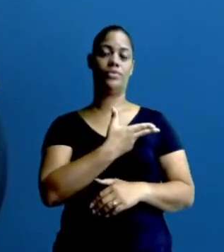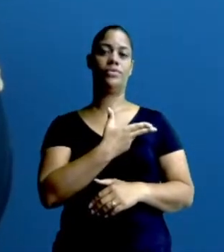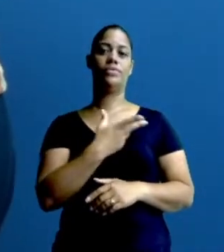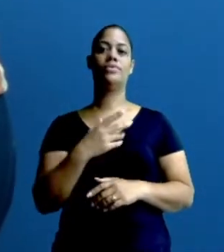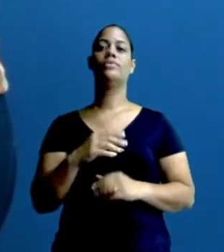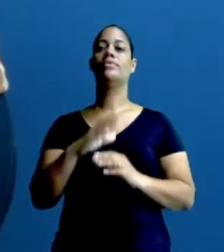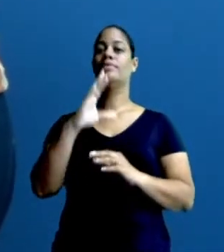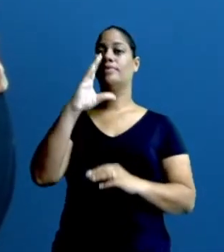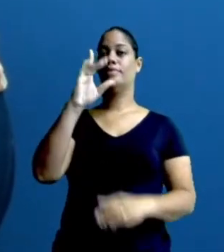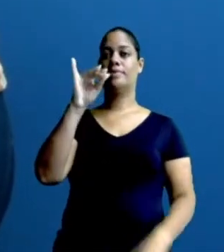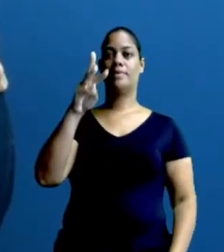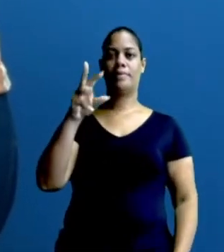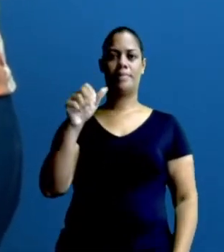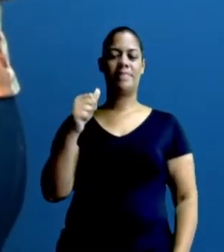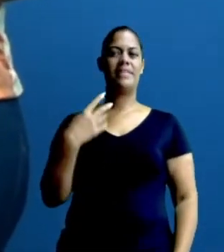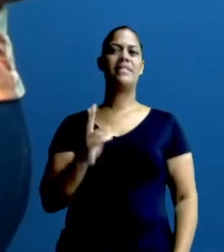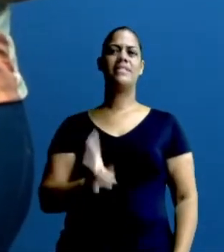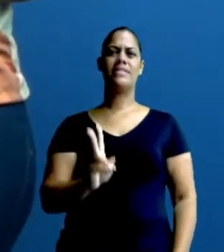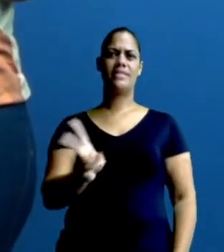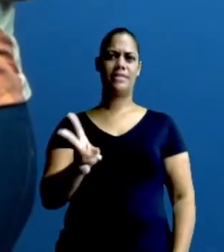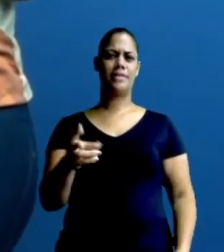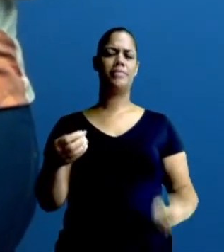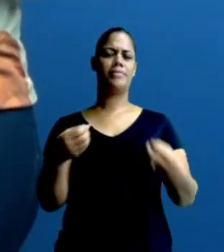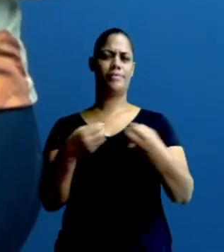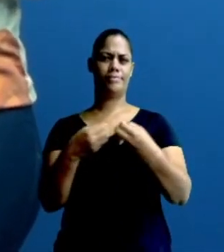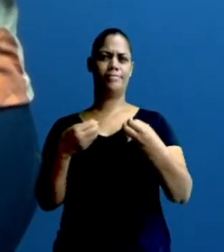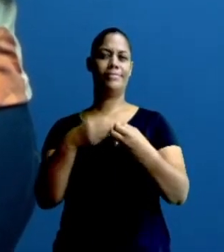aqui vai ser sempre puxado por calor.